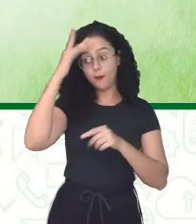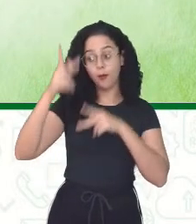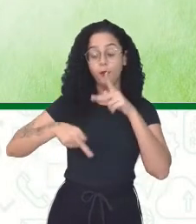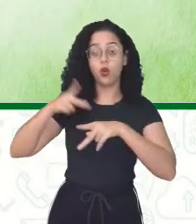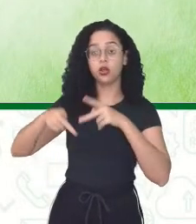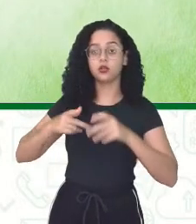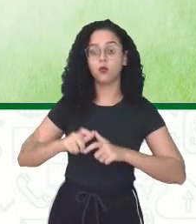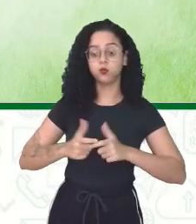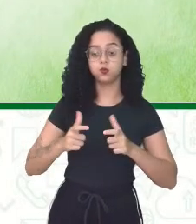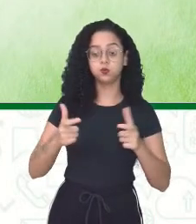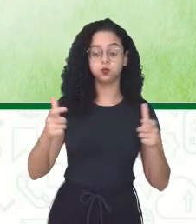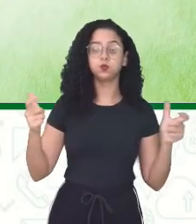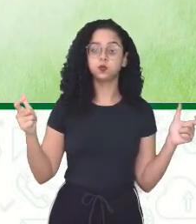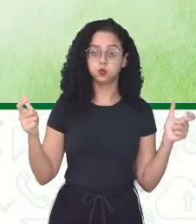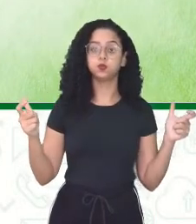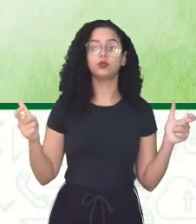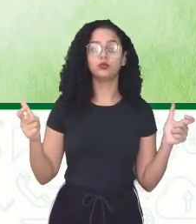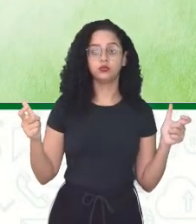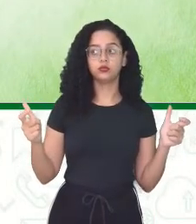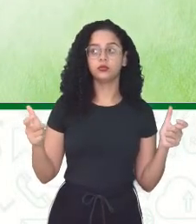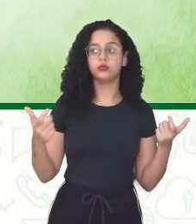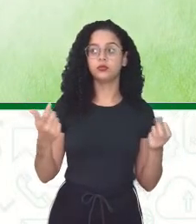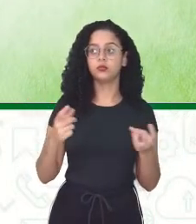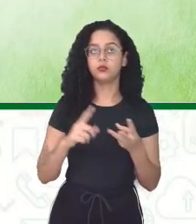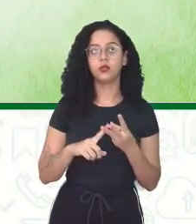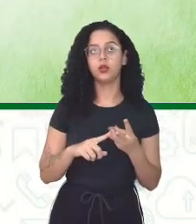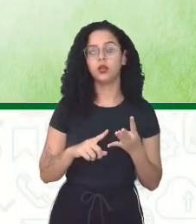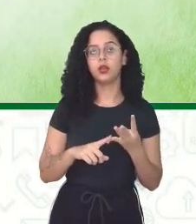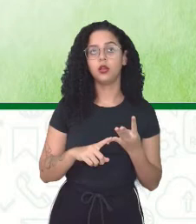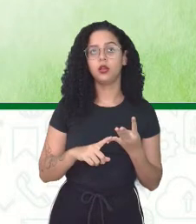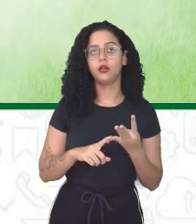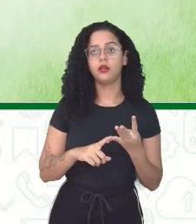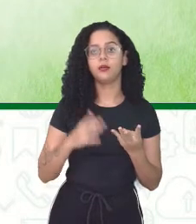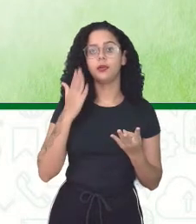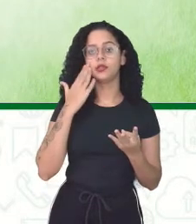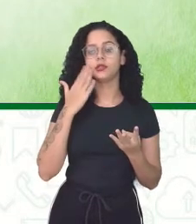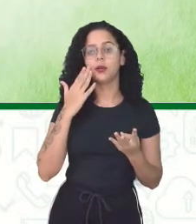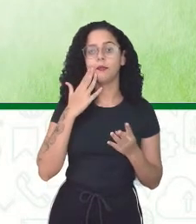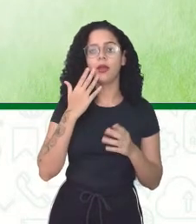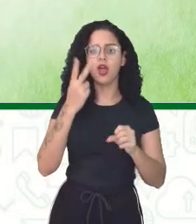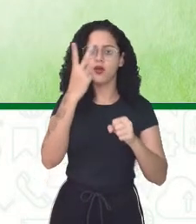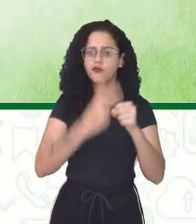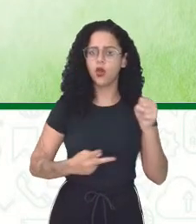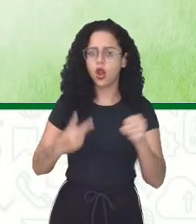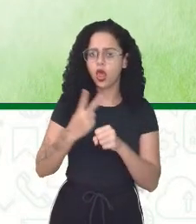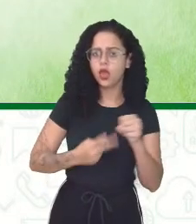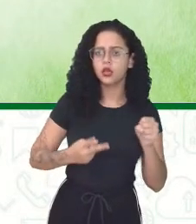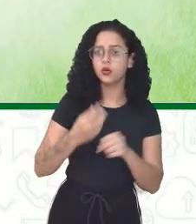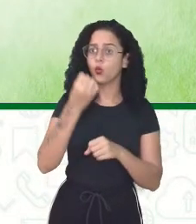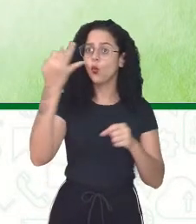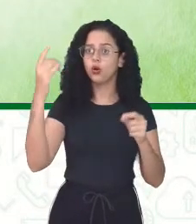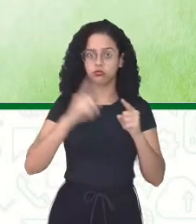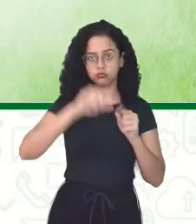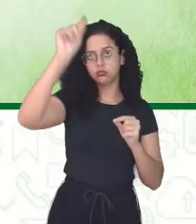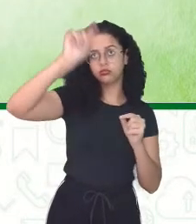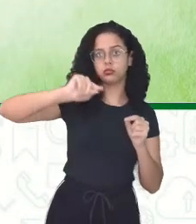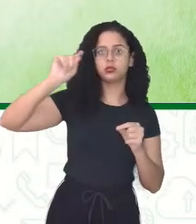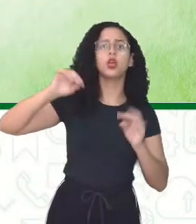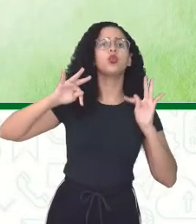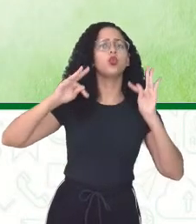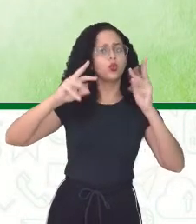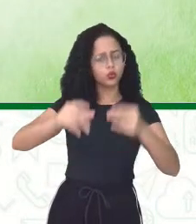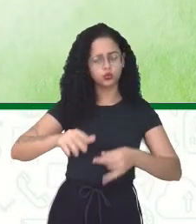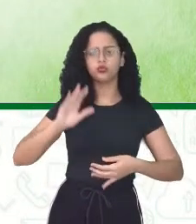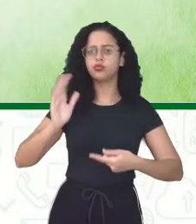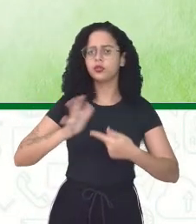que cresce, o índice de violência. Então, tudo isso